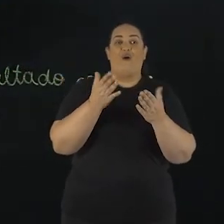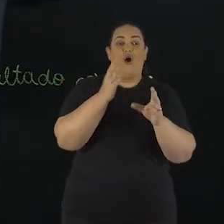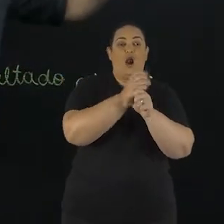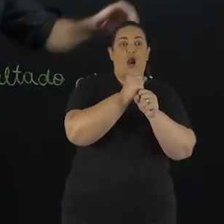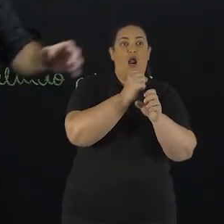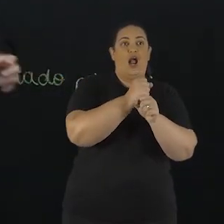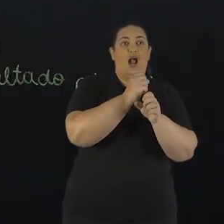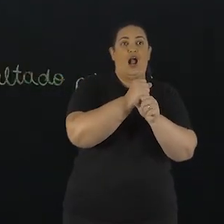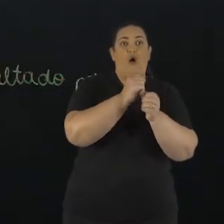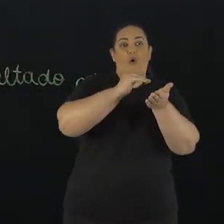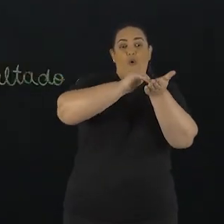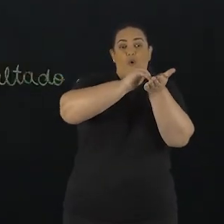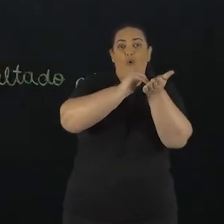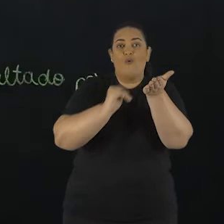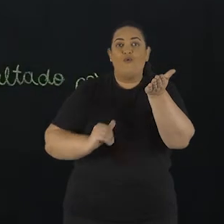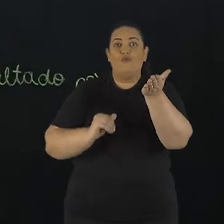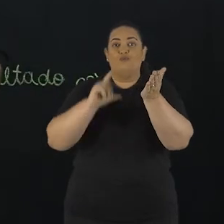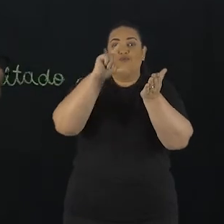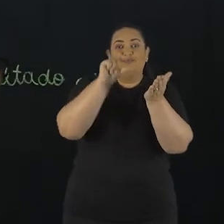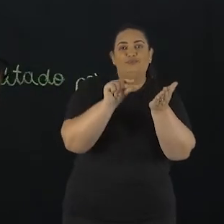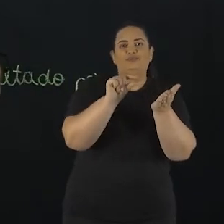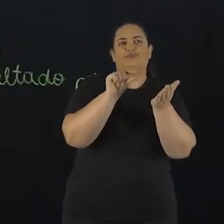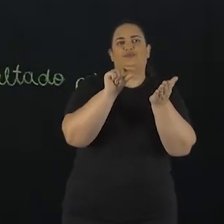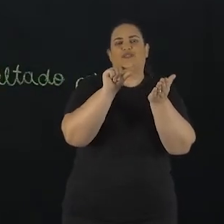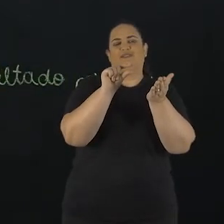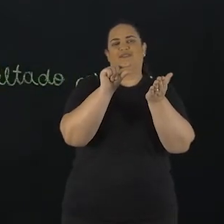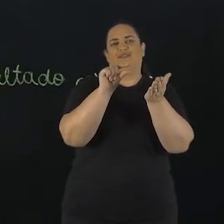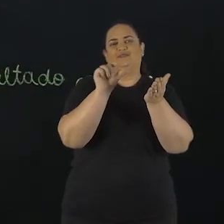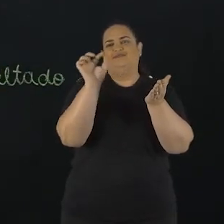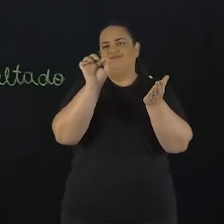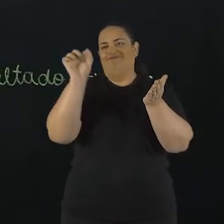redução percentual, ou seja, como é que a gente faz para